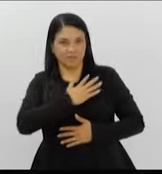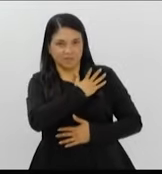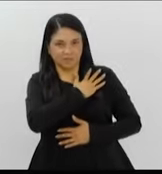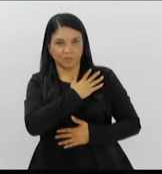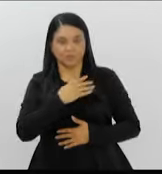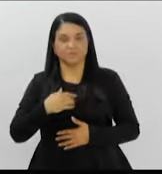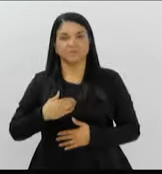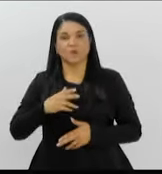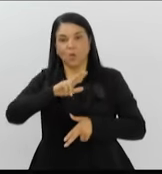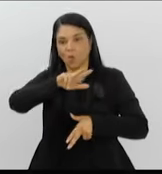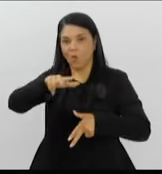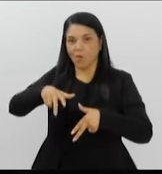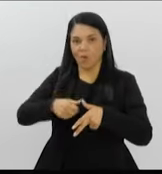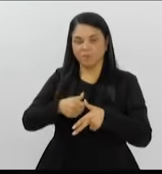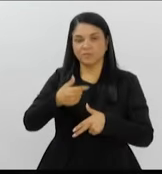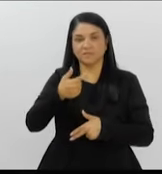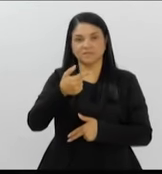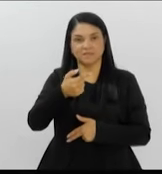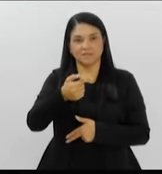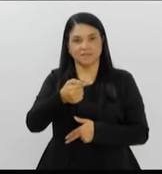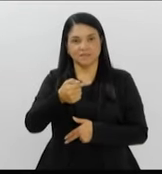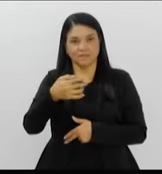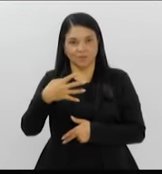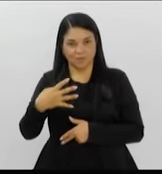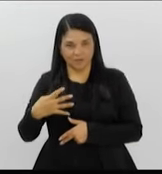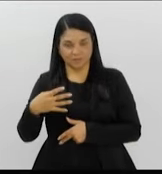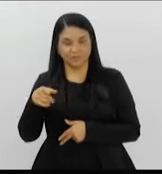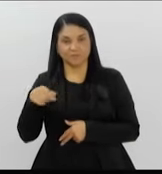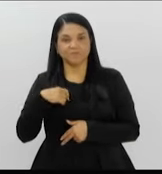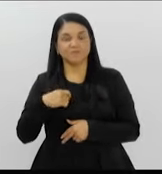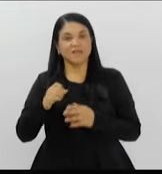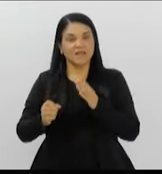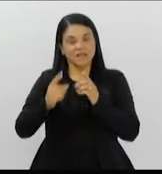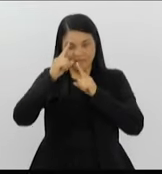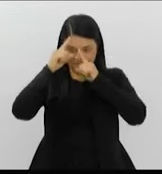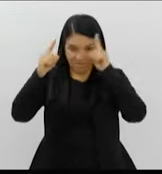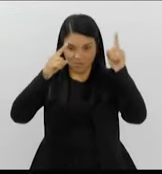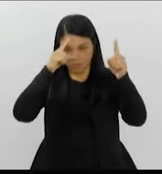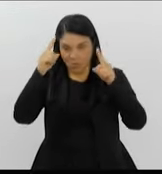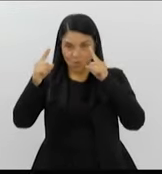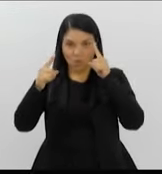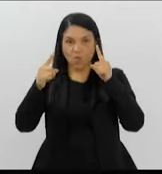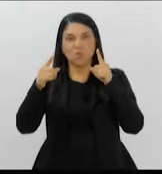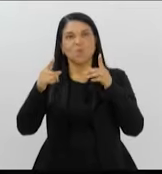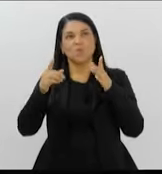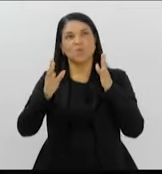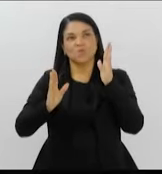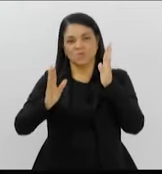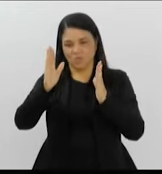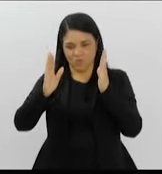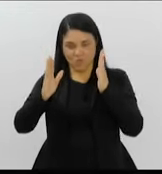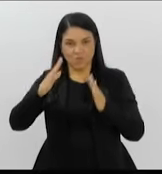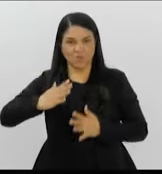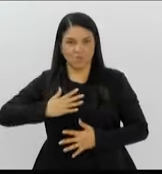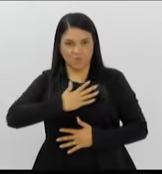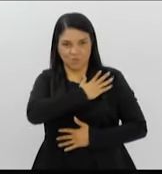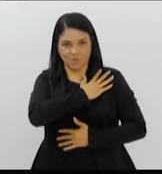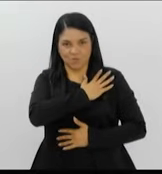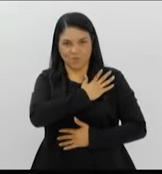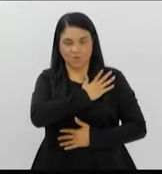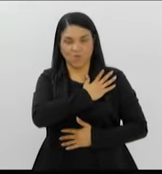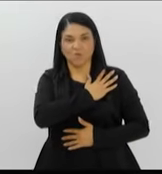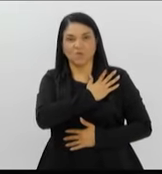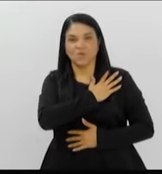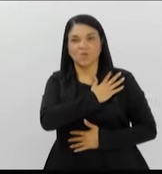64. E ele inventou uma sigla, porque a época da ditadura chegou até a ter